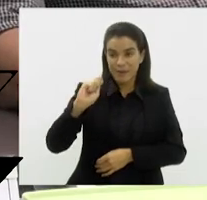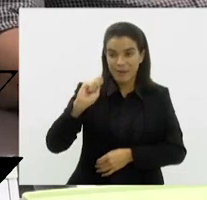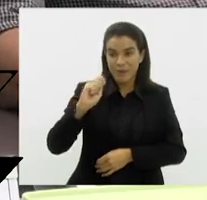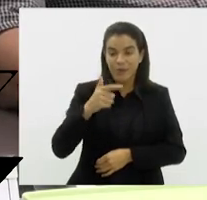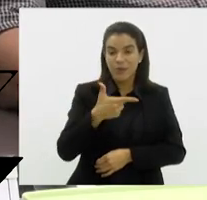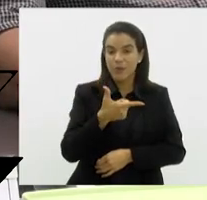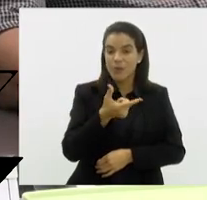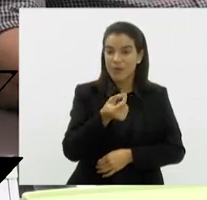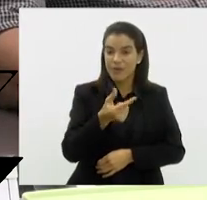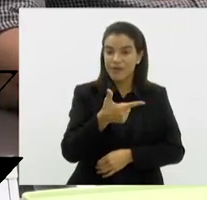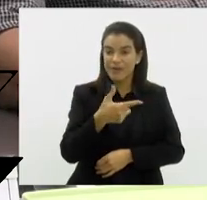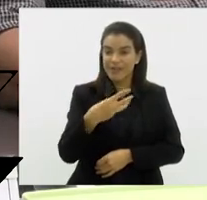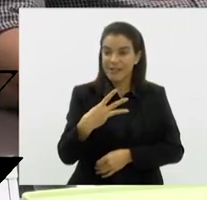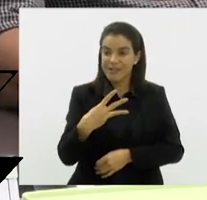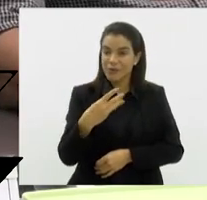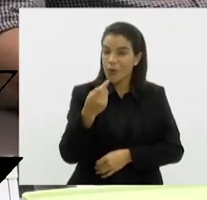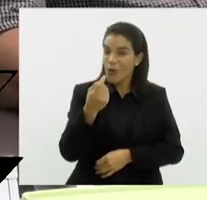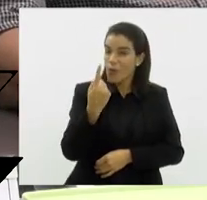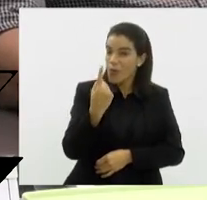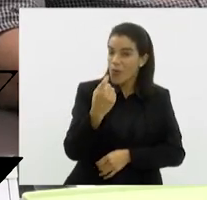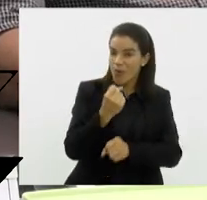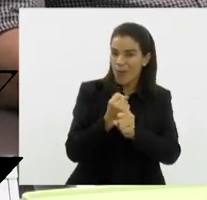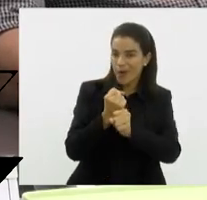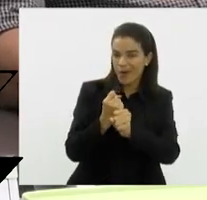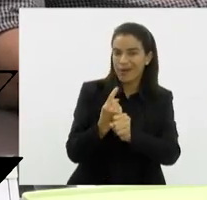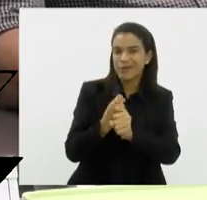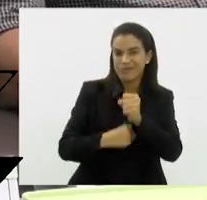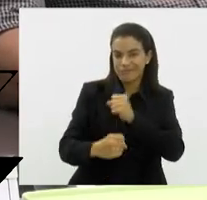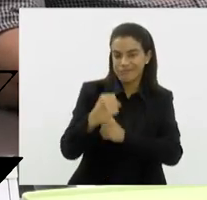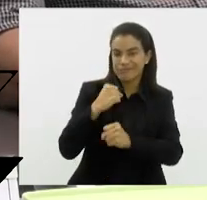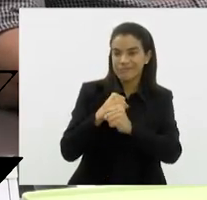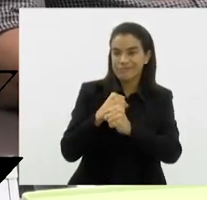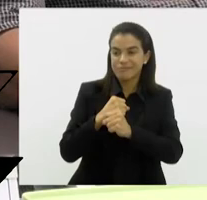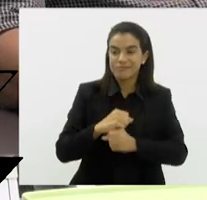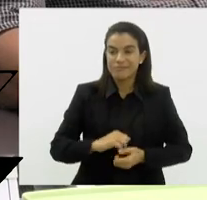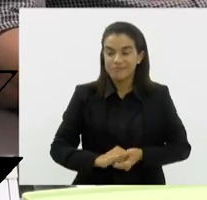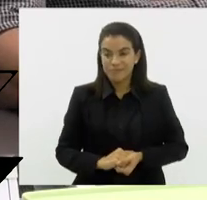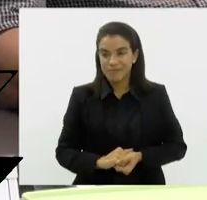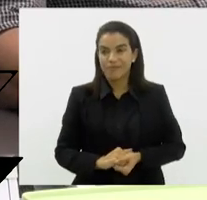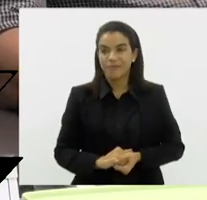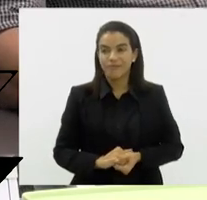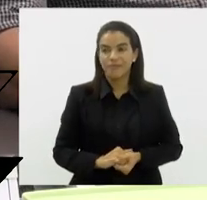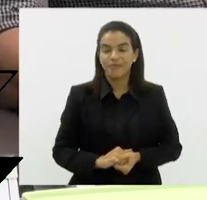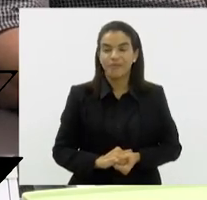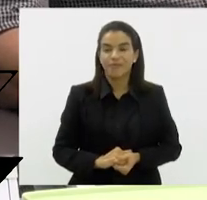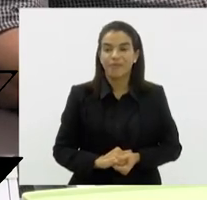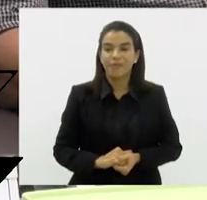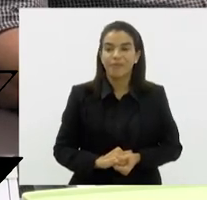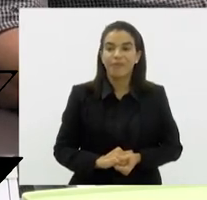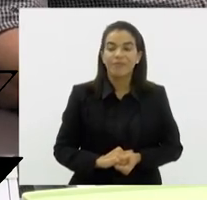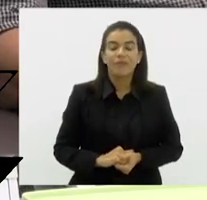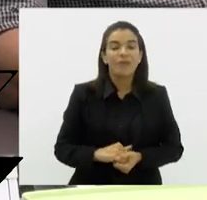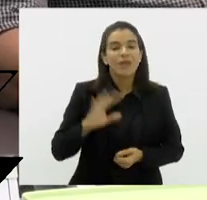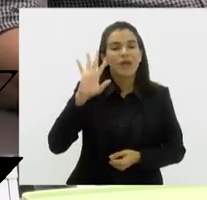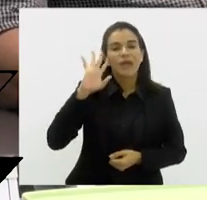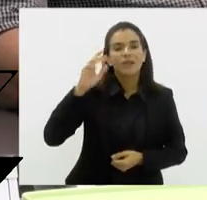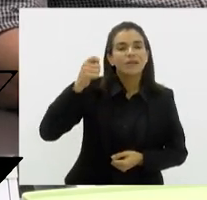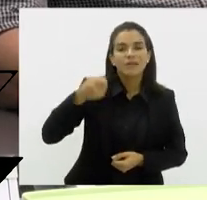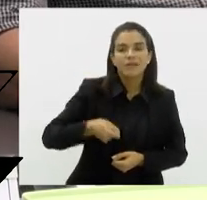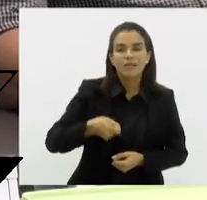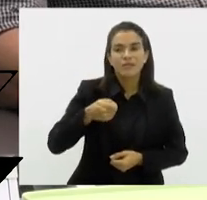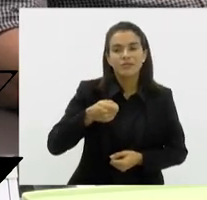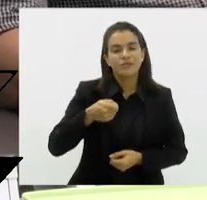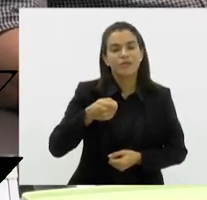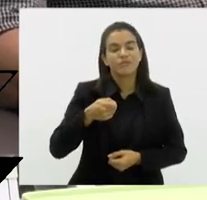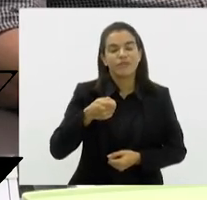abril de 2023, portanto, há um ano atrás. E a decisão, claro que é mais ampla, né? Mas a decisão, o ponto central